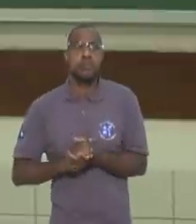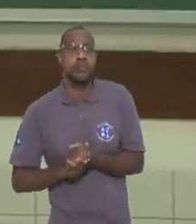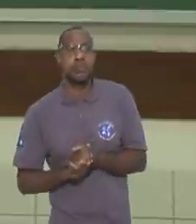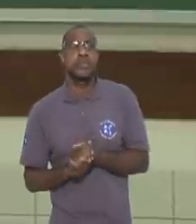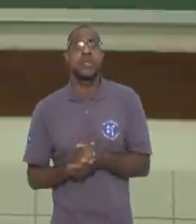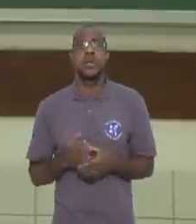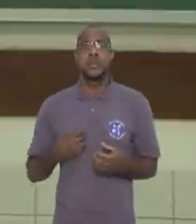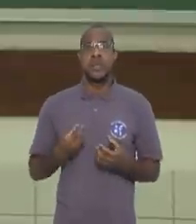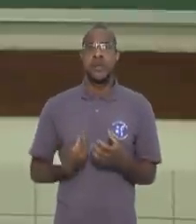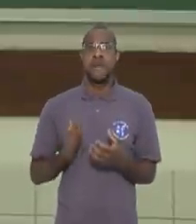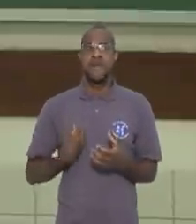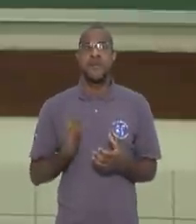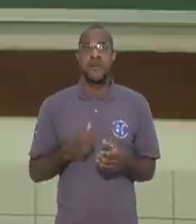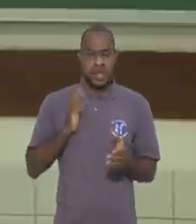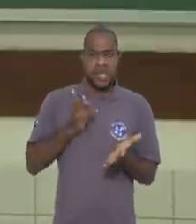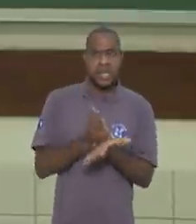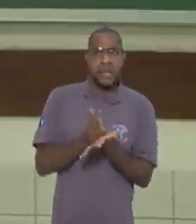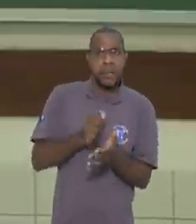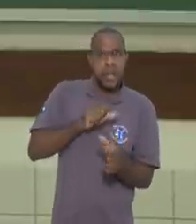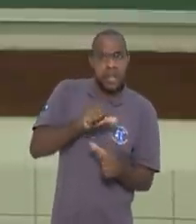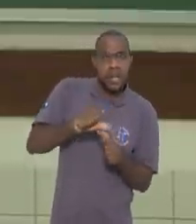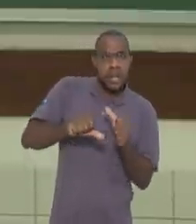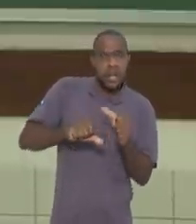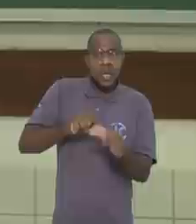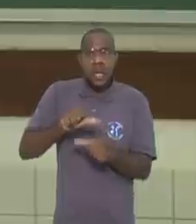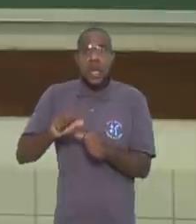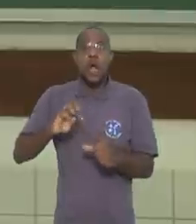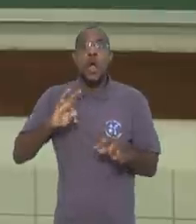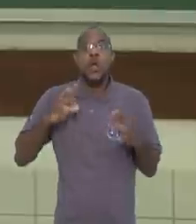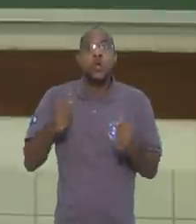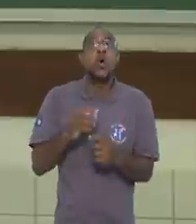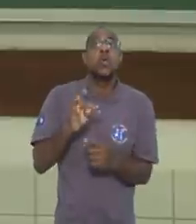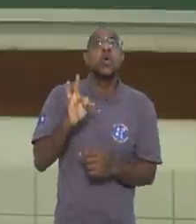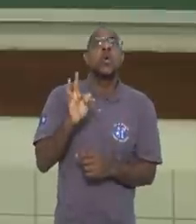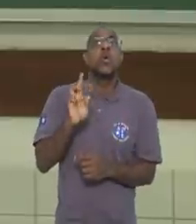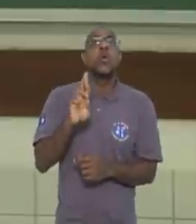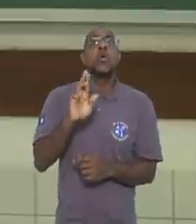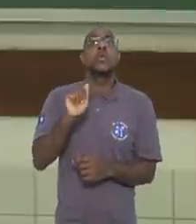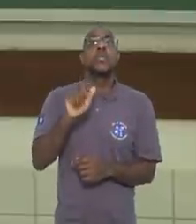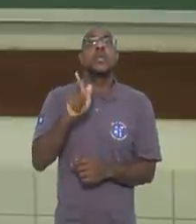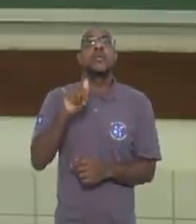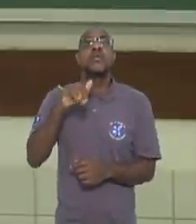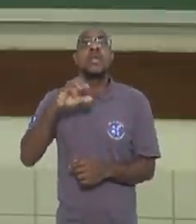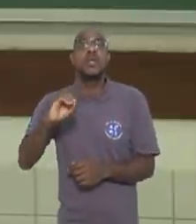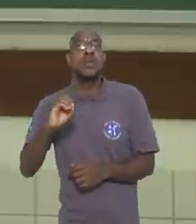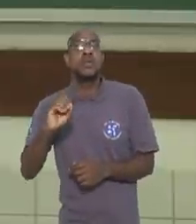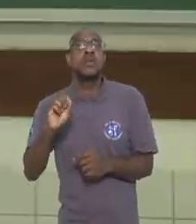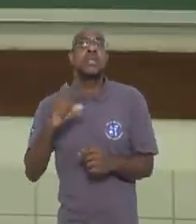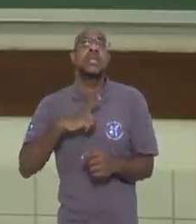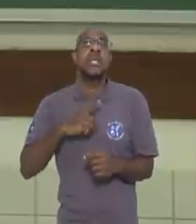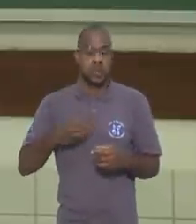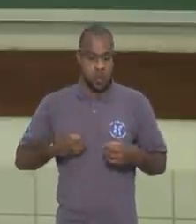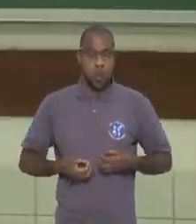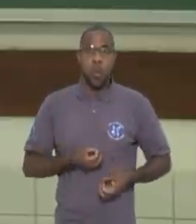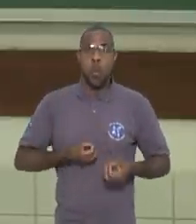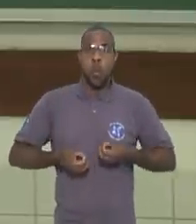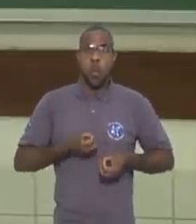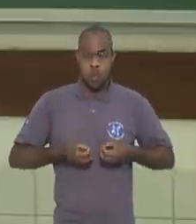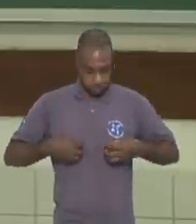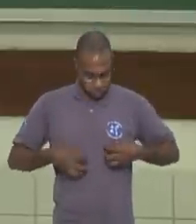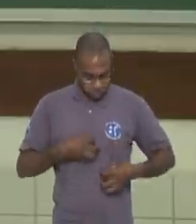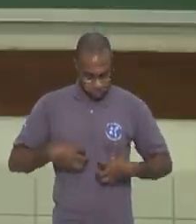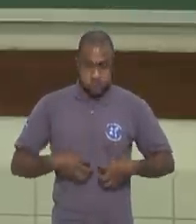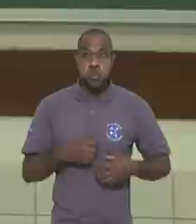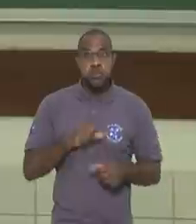ele teve o seu genoma alterado. Então, todo transgênico é um organismo geneticamente modificado, mas nem todo organismo